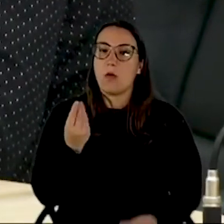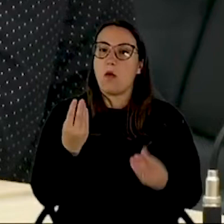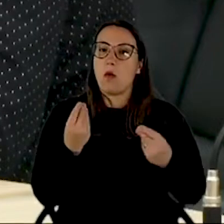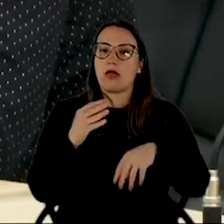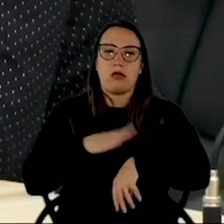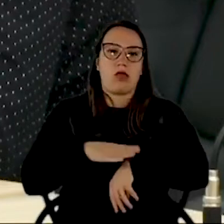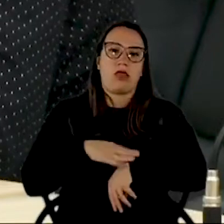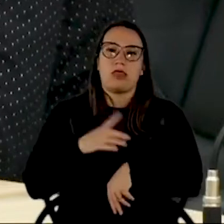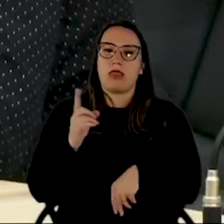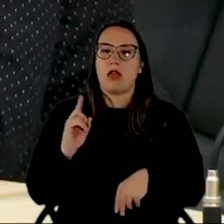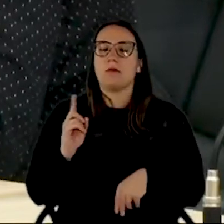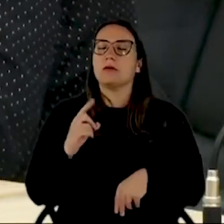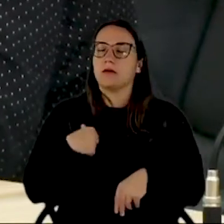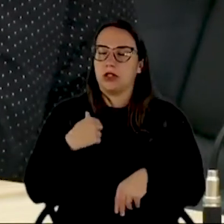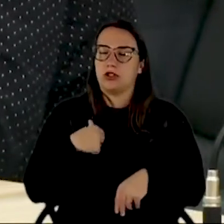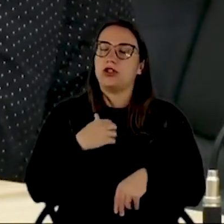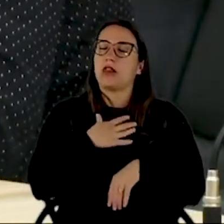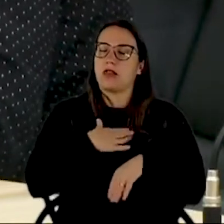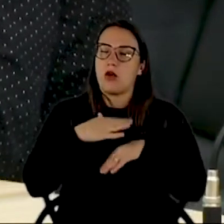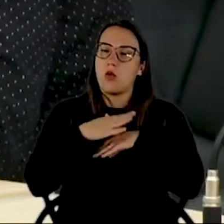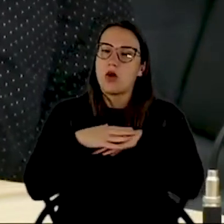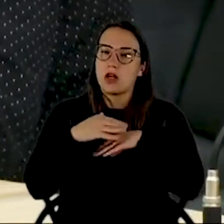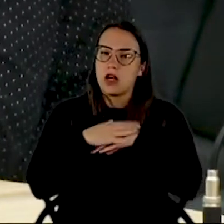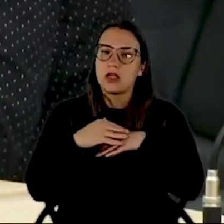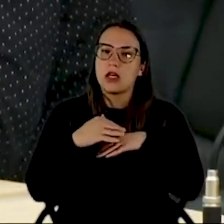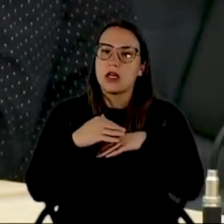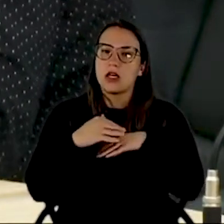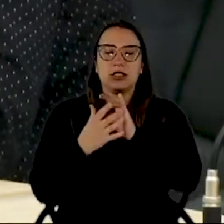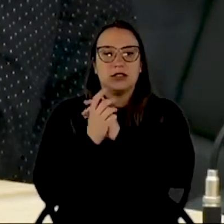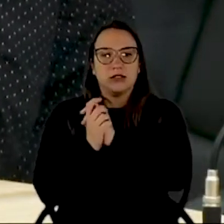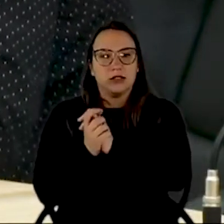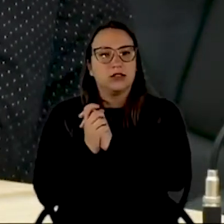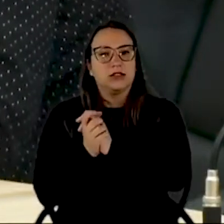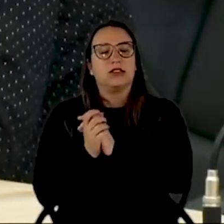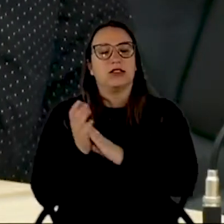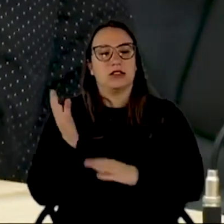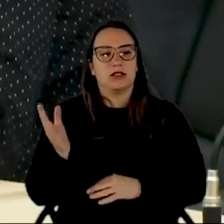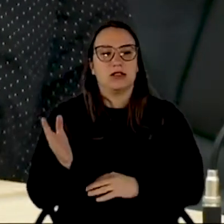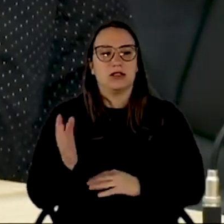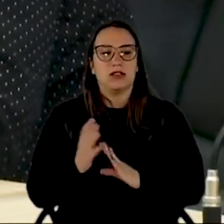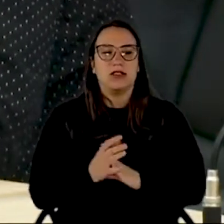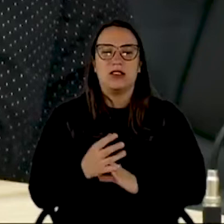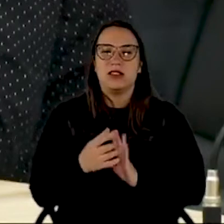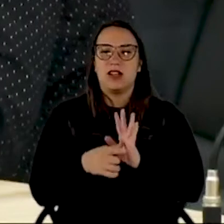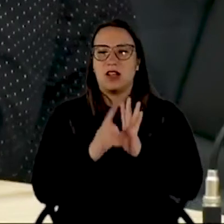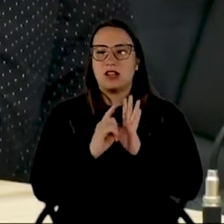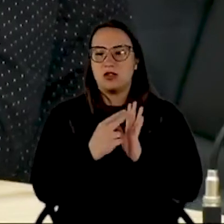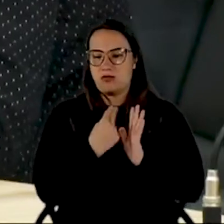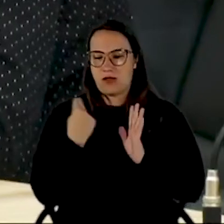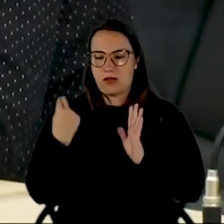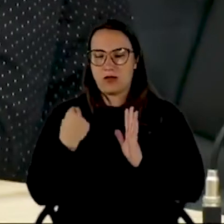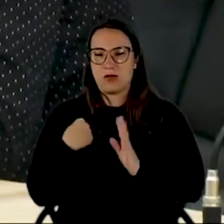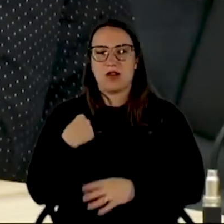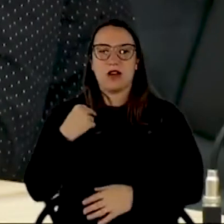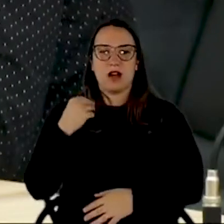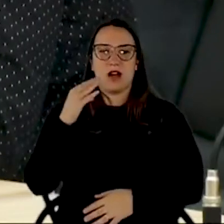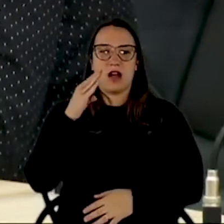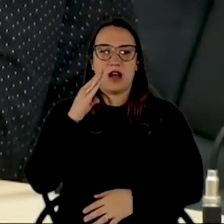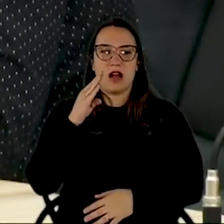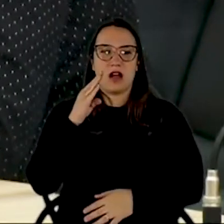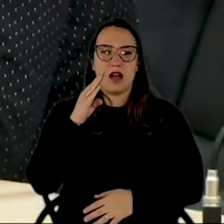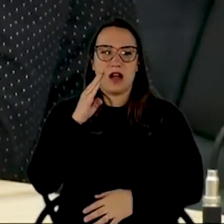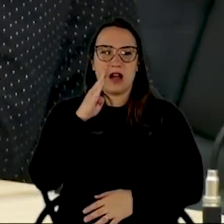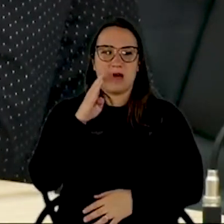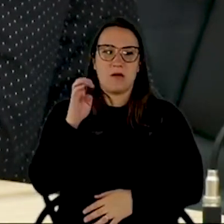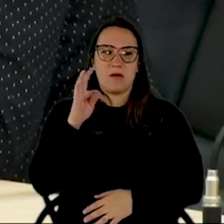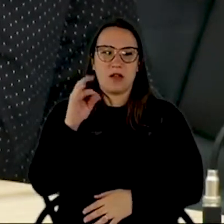já tem um carinho especial por ele. Até inclusive, a hora que eu cheguei ali, fui cumprimentar. Antes de eu falar meu nome, ele já falou: ah, é o Beto. Então, uma pessoa